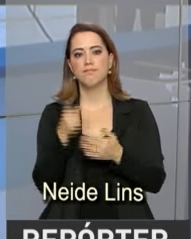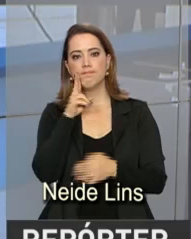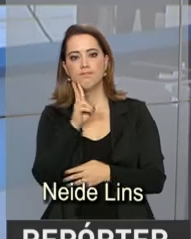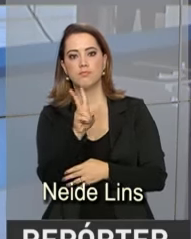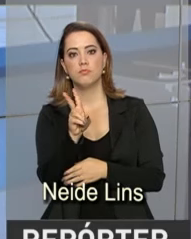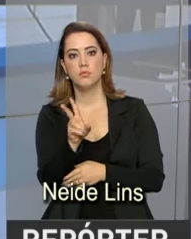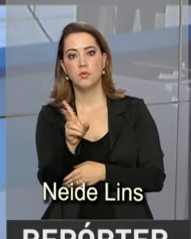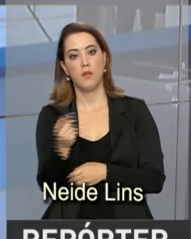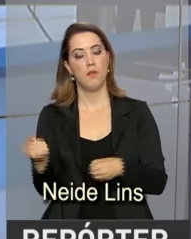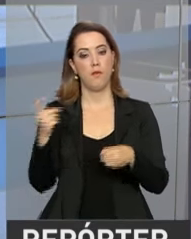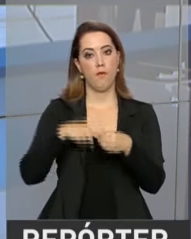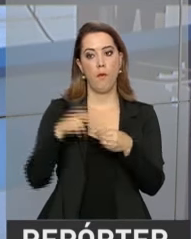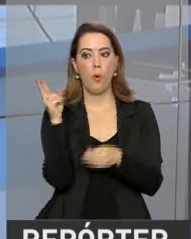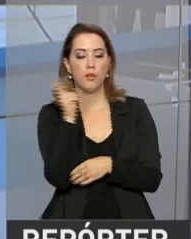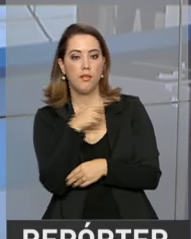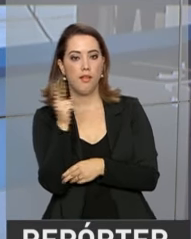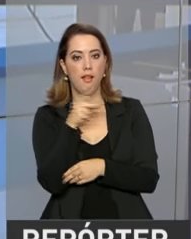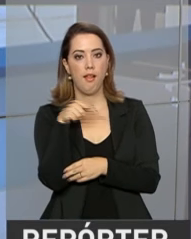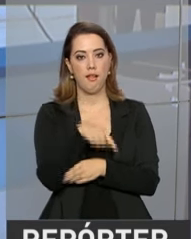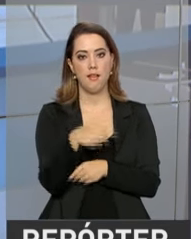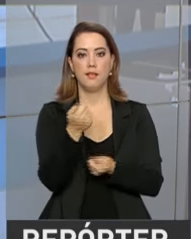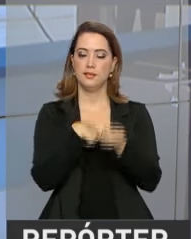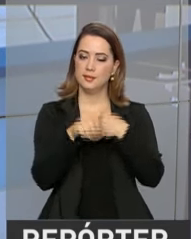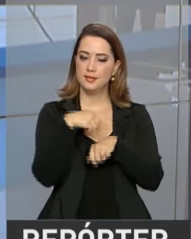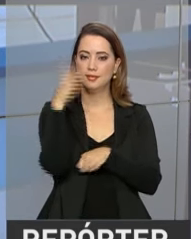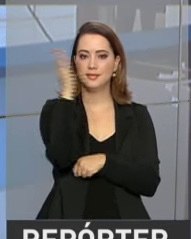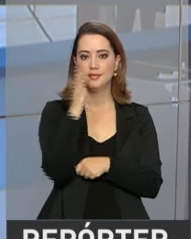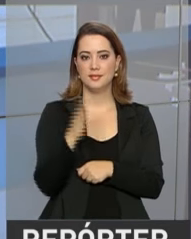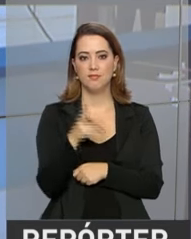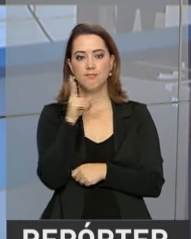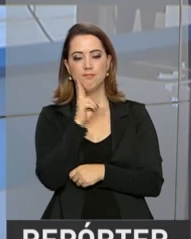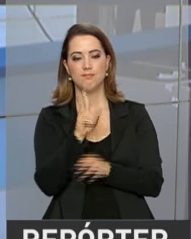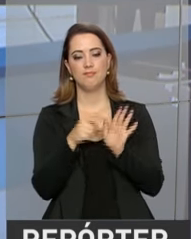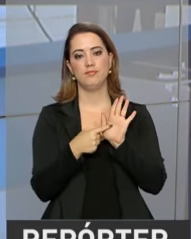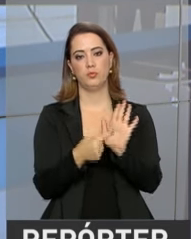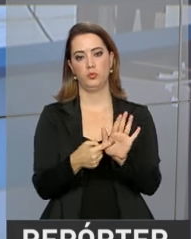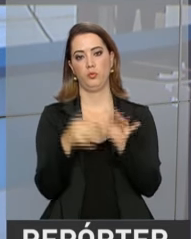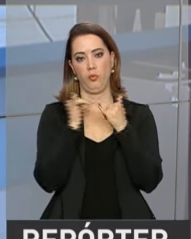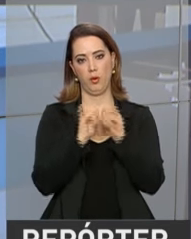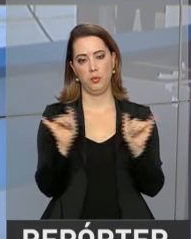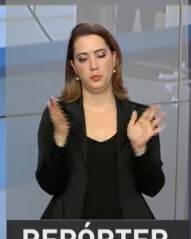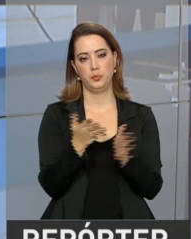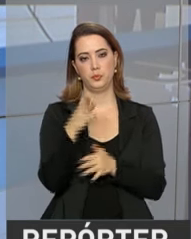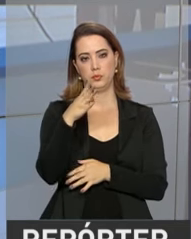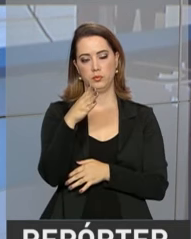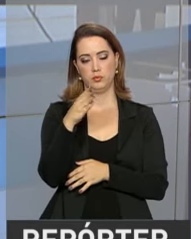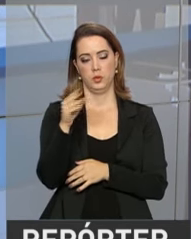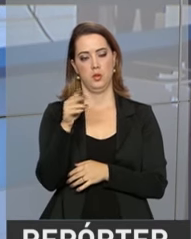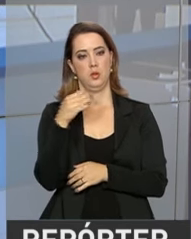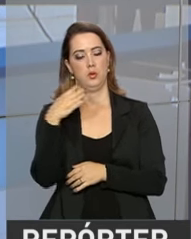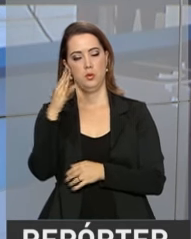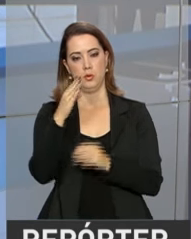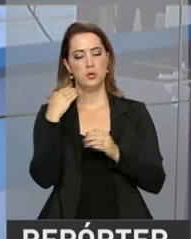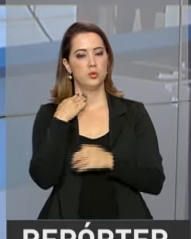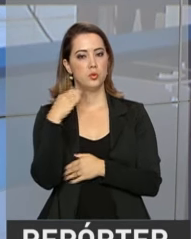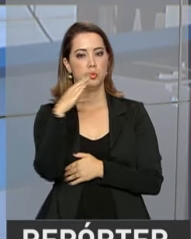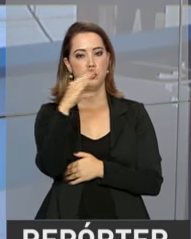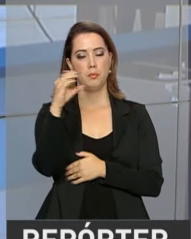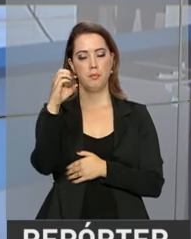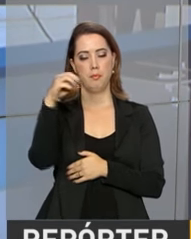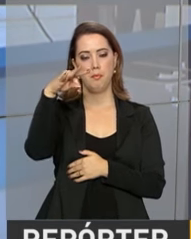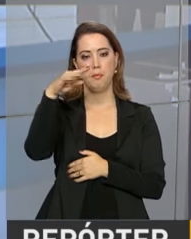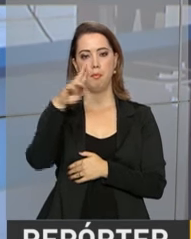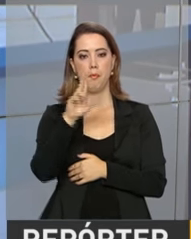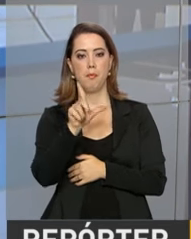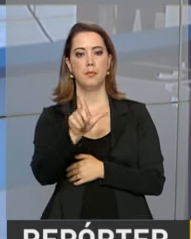da economia brasileira. É o que mostra o Boletim Focus do Banco Central. Este ano, a queda do PIB, o Produto Interno